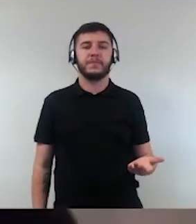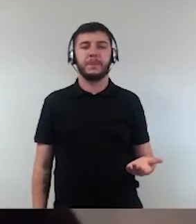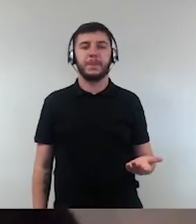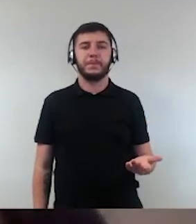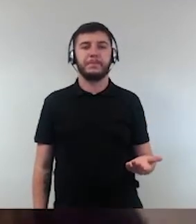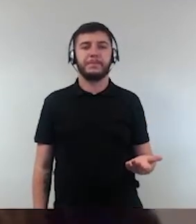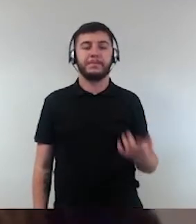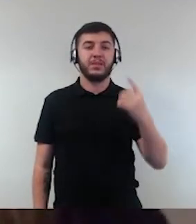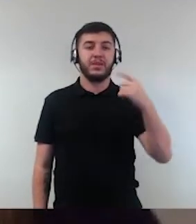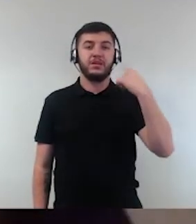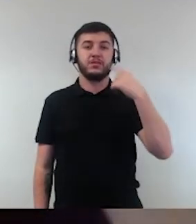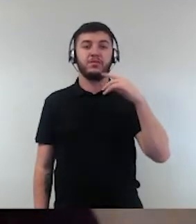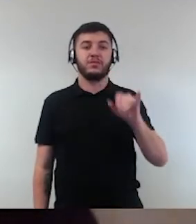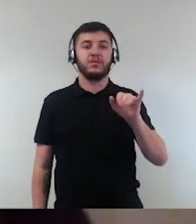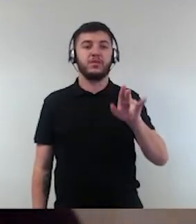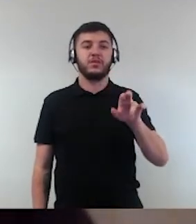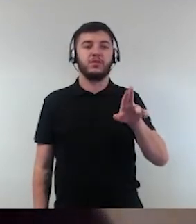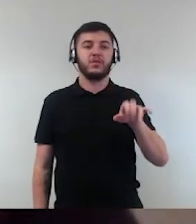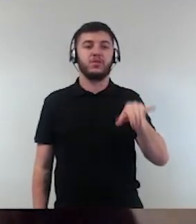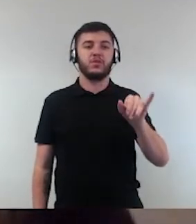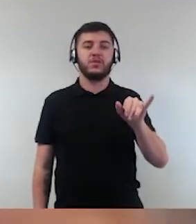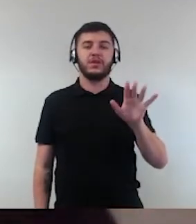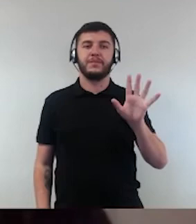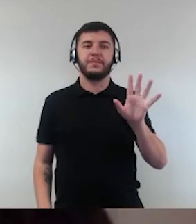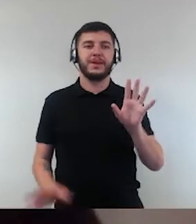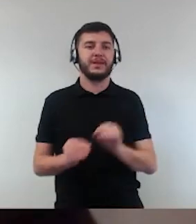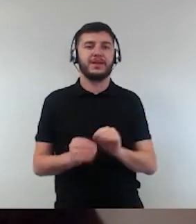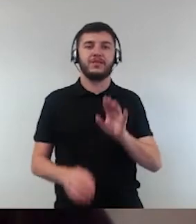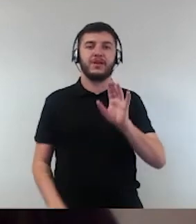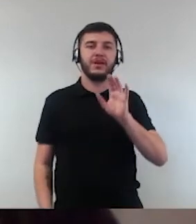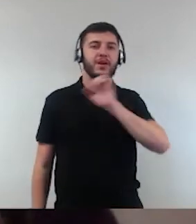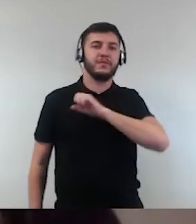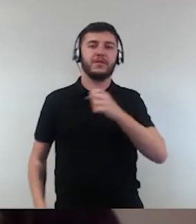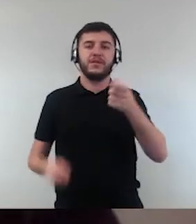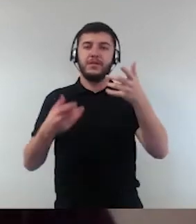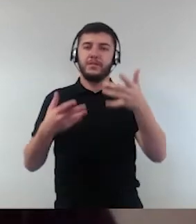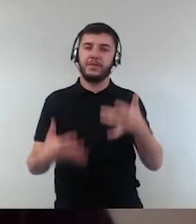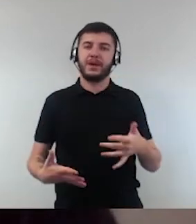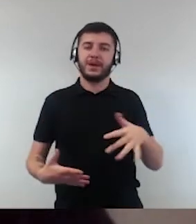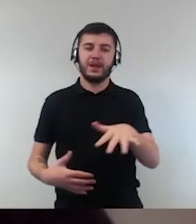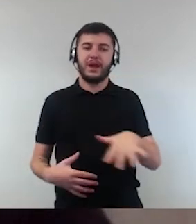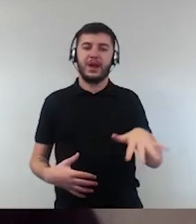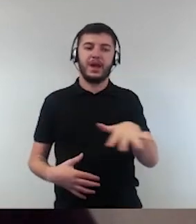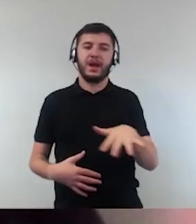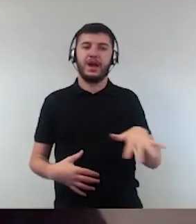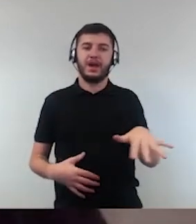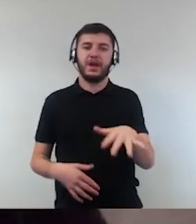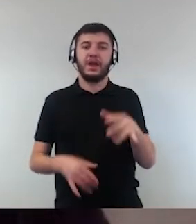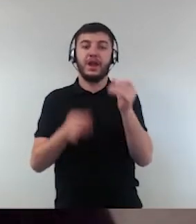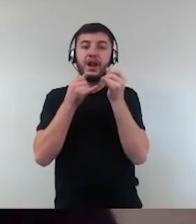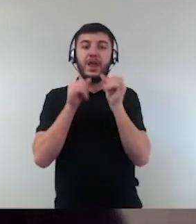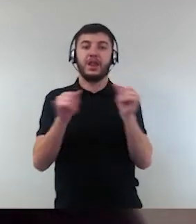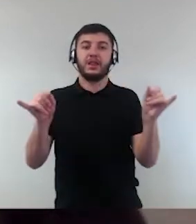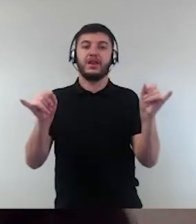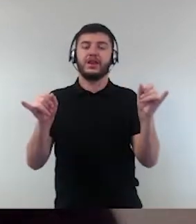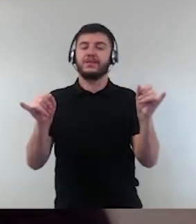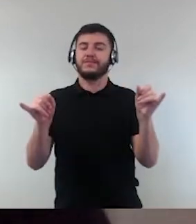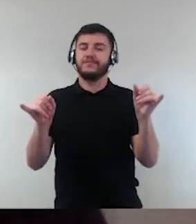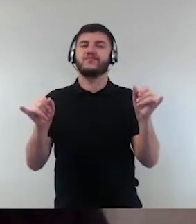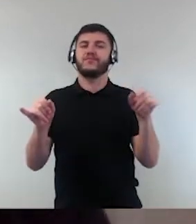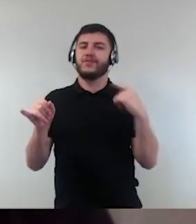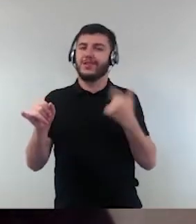Então, doutor Iuri, sempre muito preciso, ele faz um trailer do setor elétrico bem interessante, inclusive passando por questões históricas.